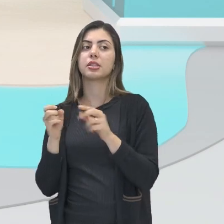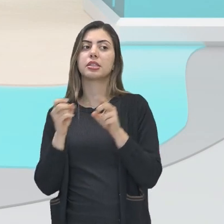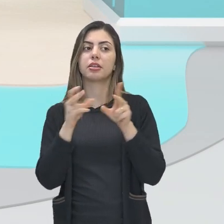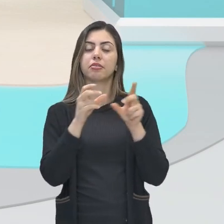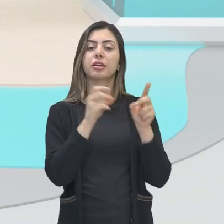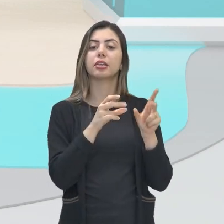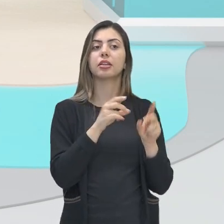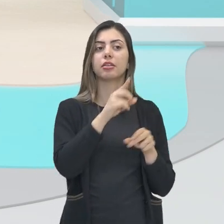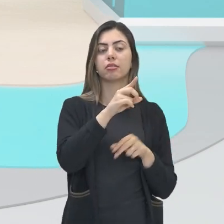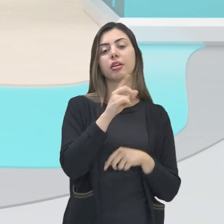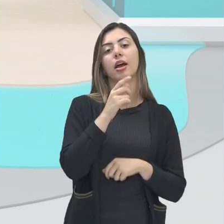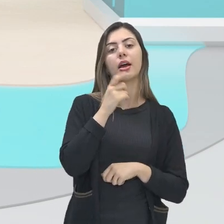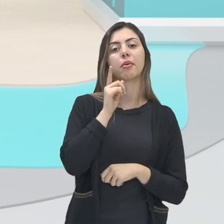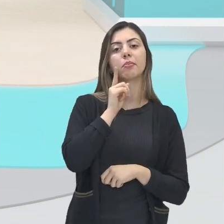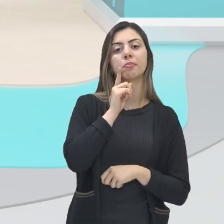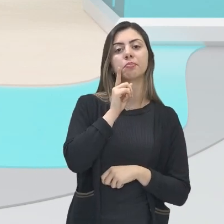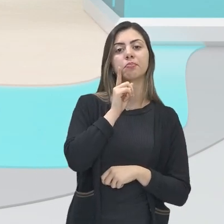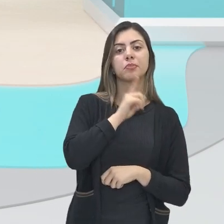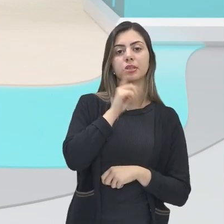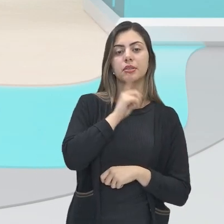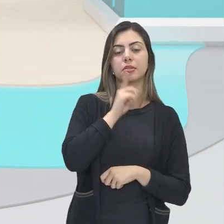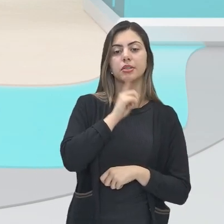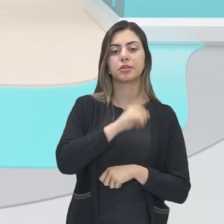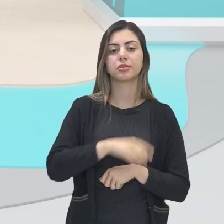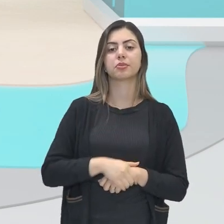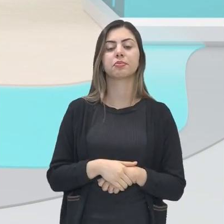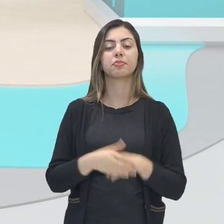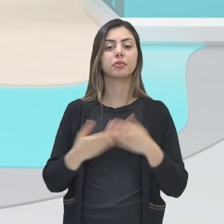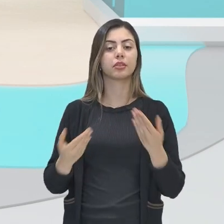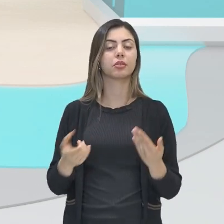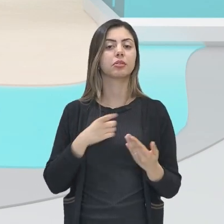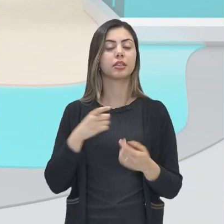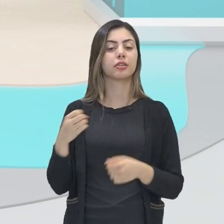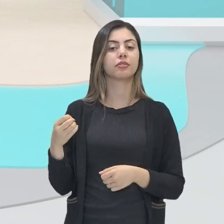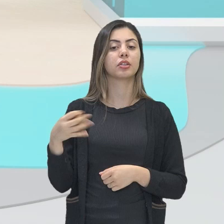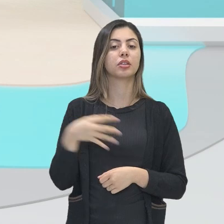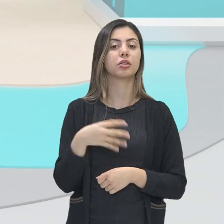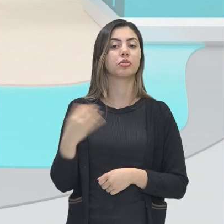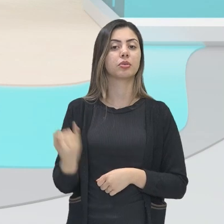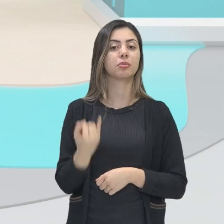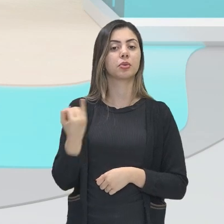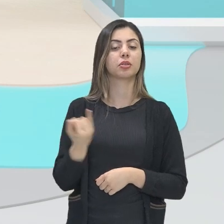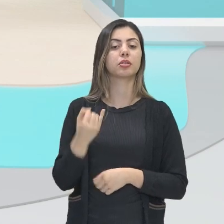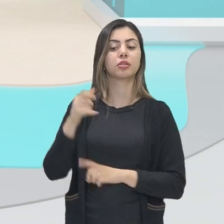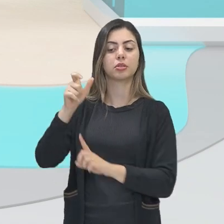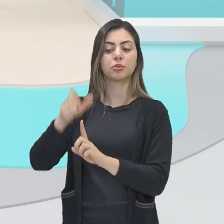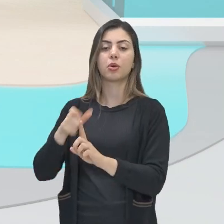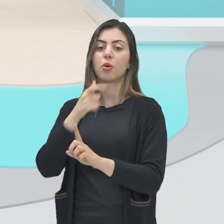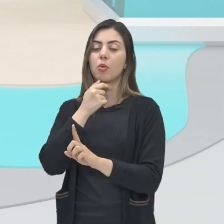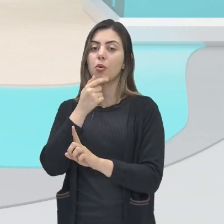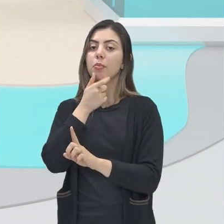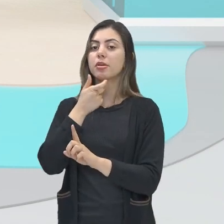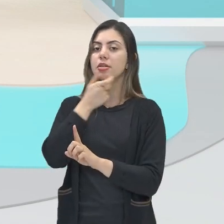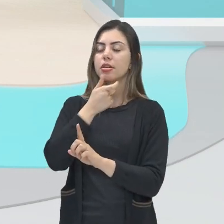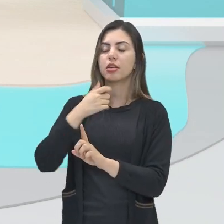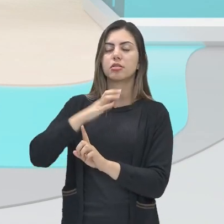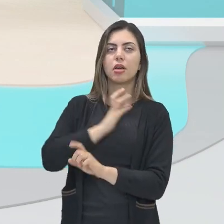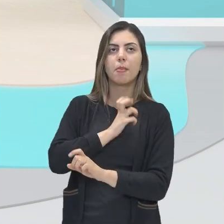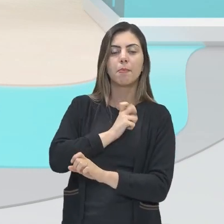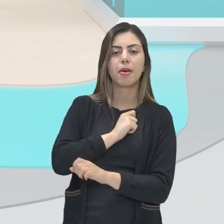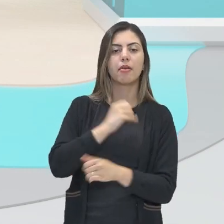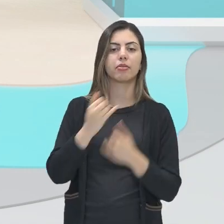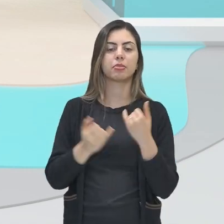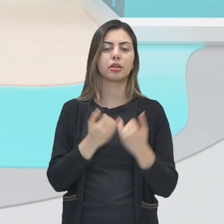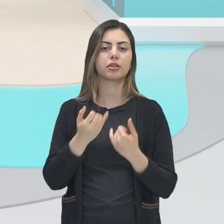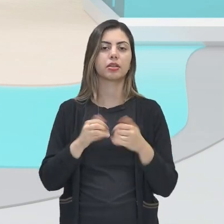Parker Brothers. Uma inovação importante veio com James Gibb, um inglês apaixonado pelo jogo, que